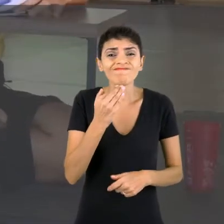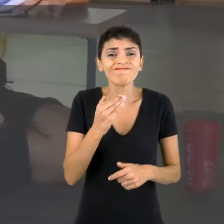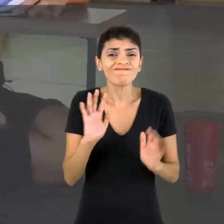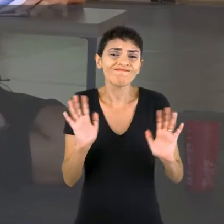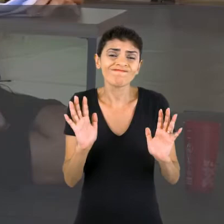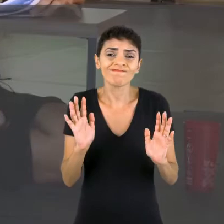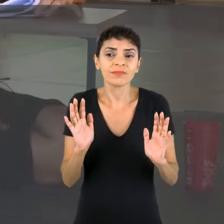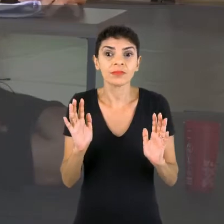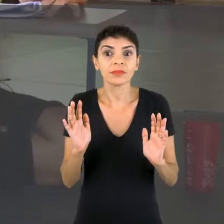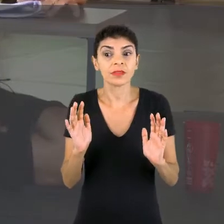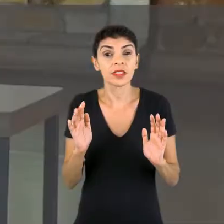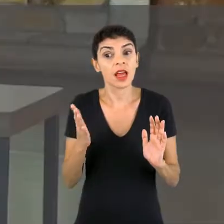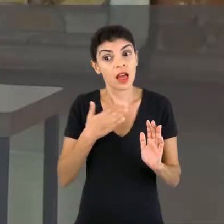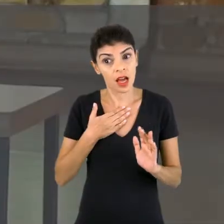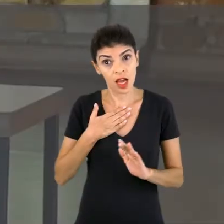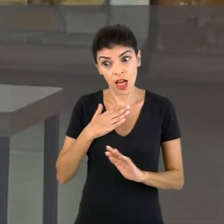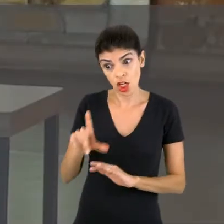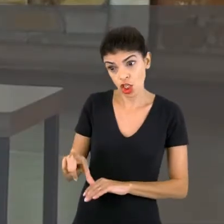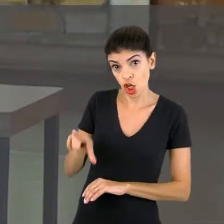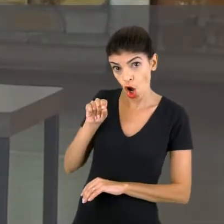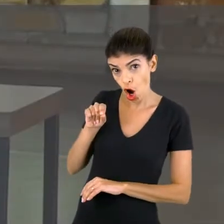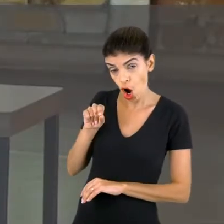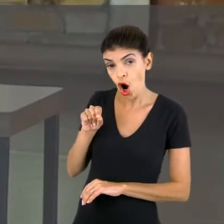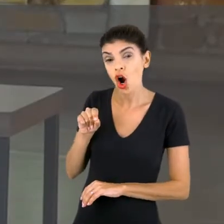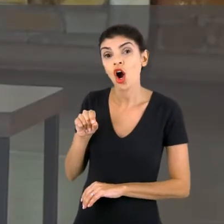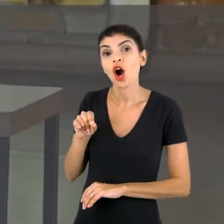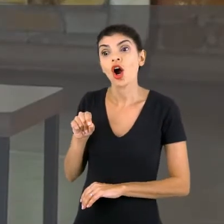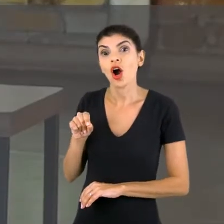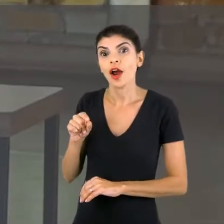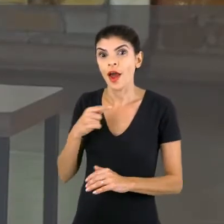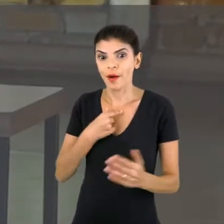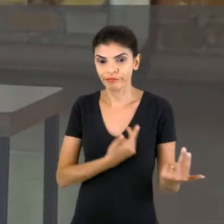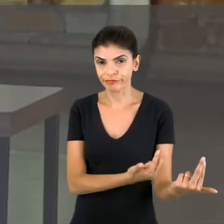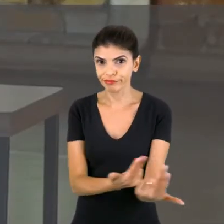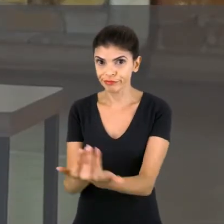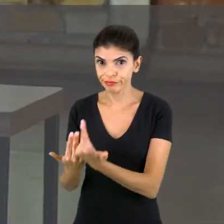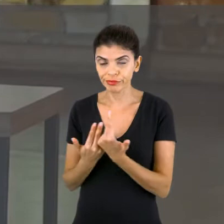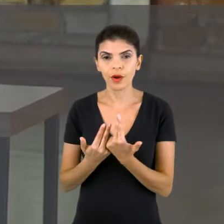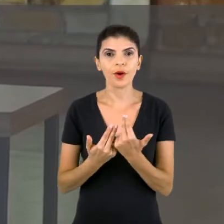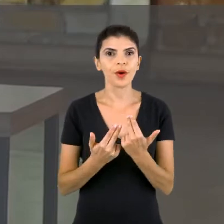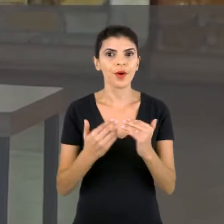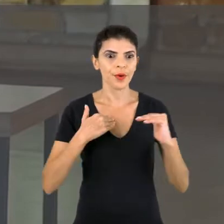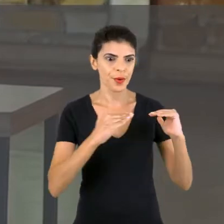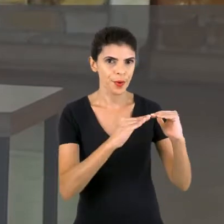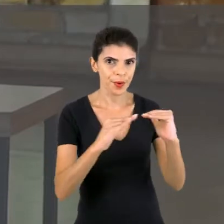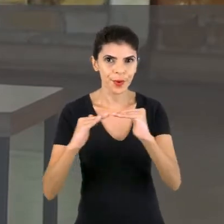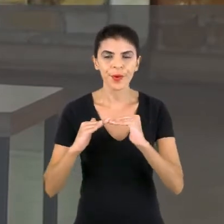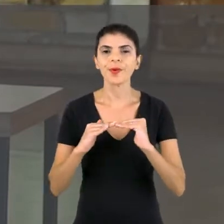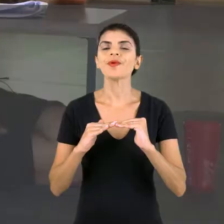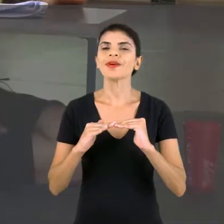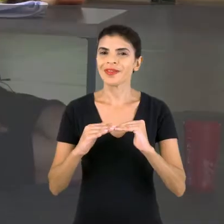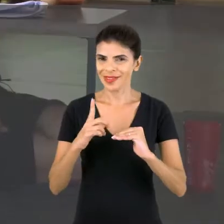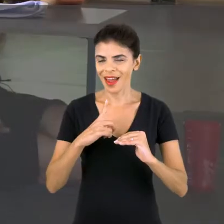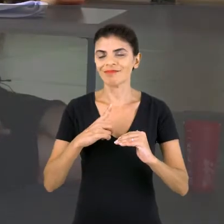injusto, né? E eu acho que, pelo menos na nossa escolha de gestão horizontal, essa questão da busca